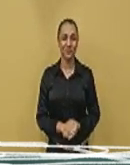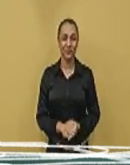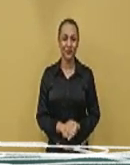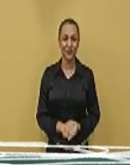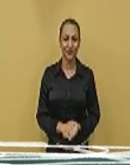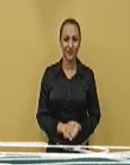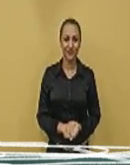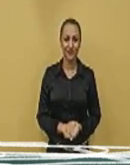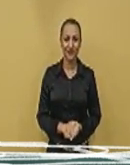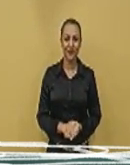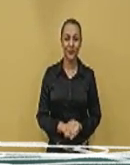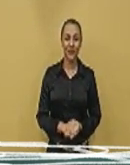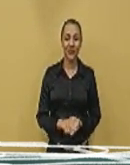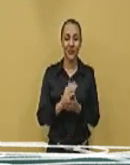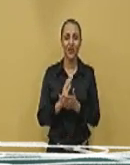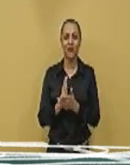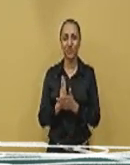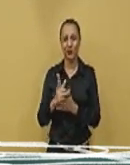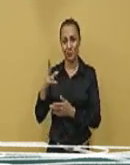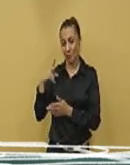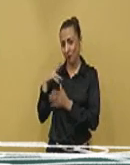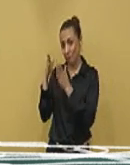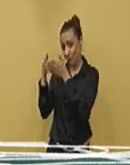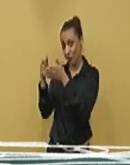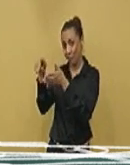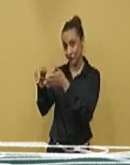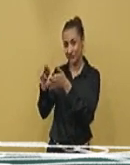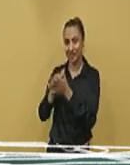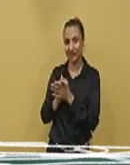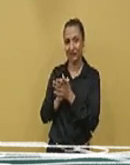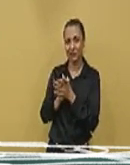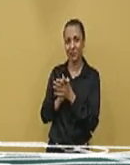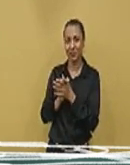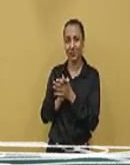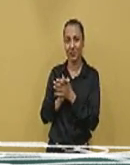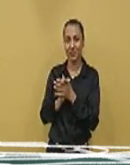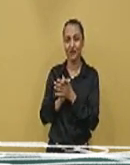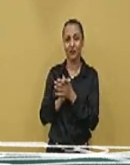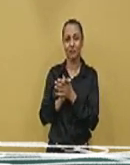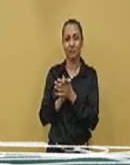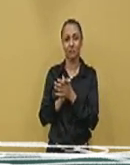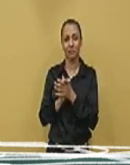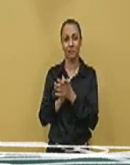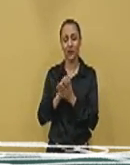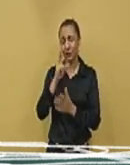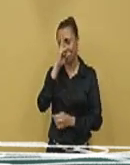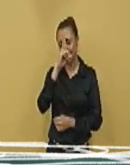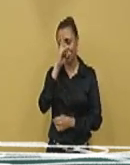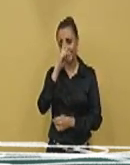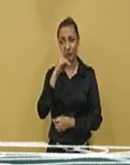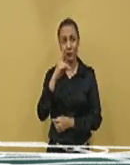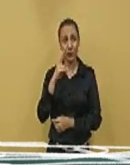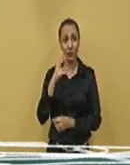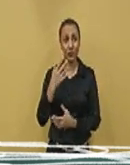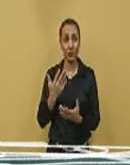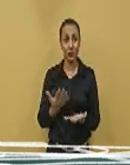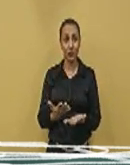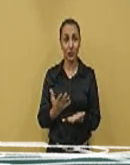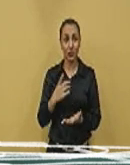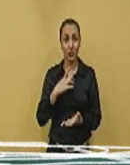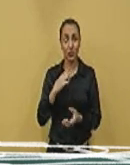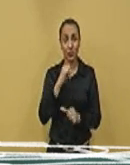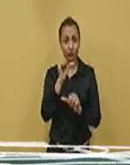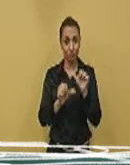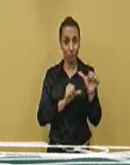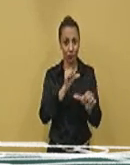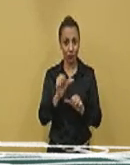Eu vou fazer uma pergunta mais particular, então, a respeito... Eu lembro que, quando houve a transição